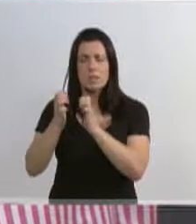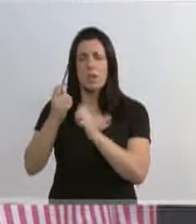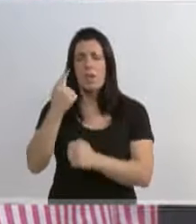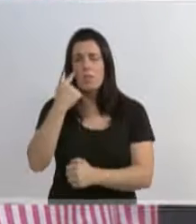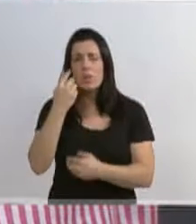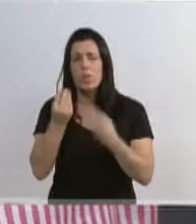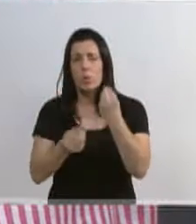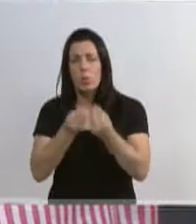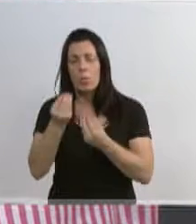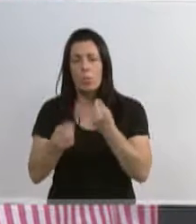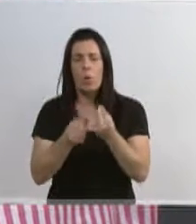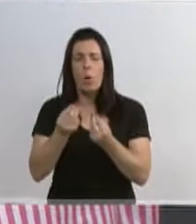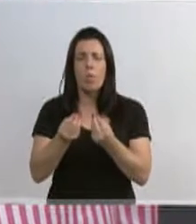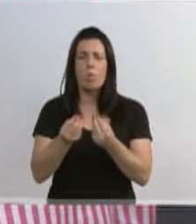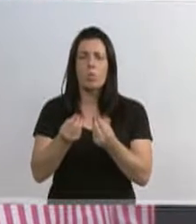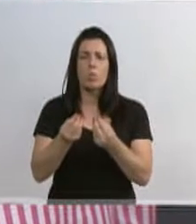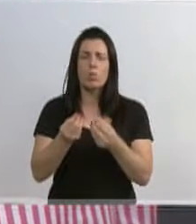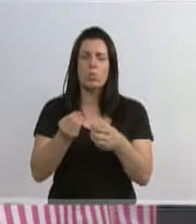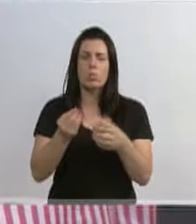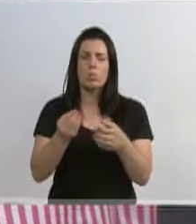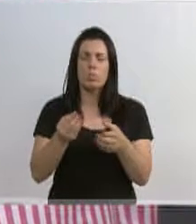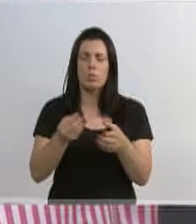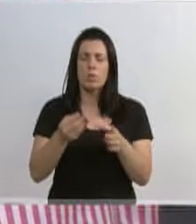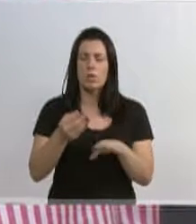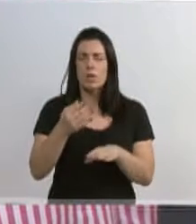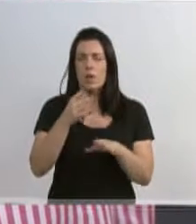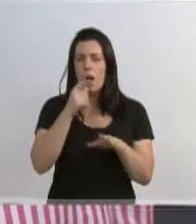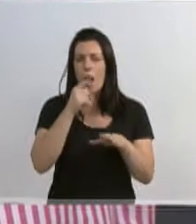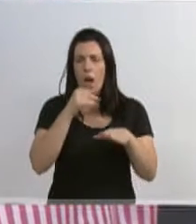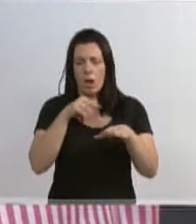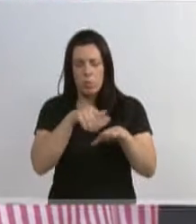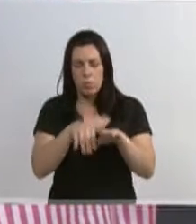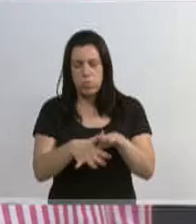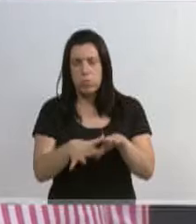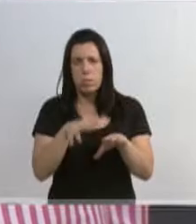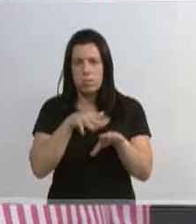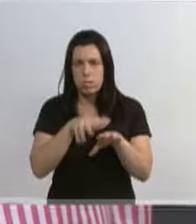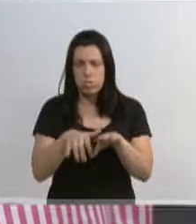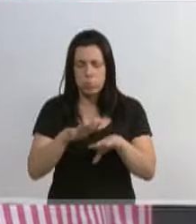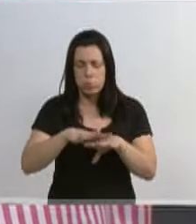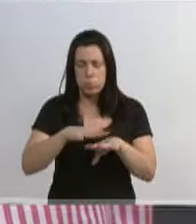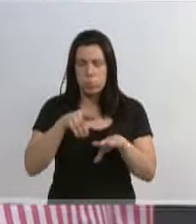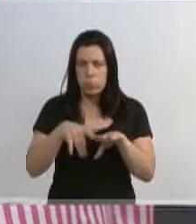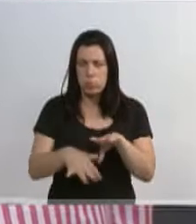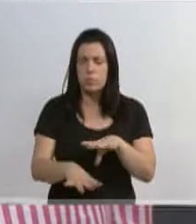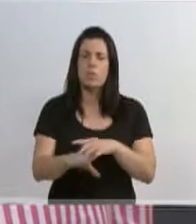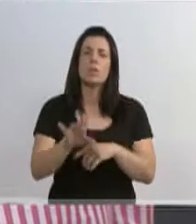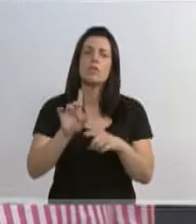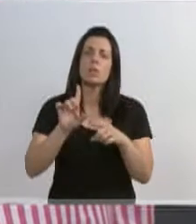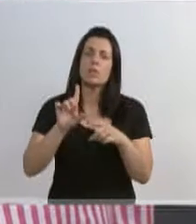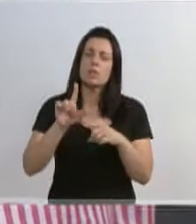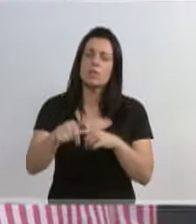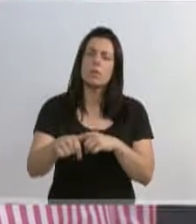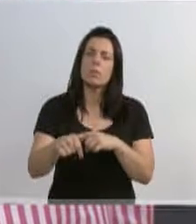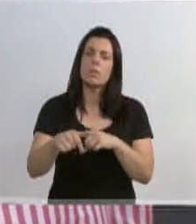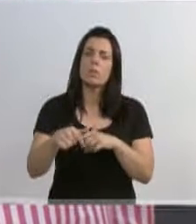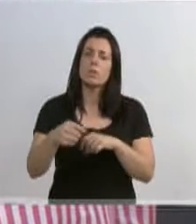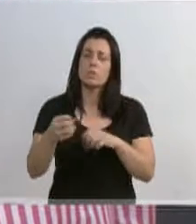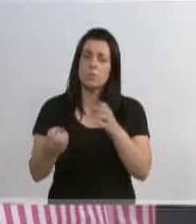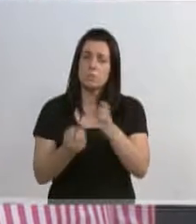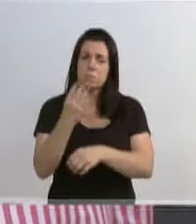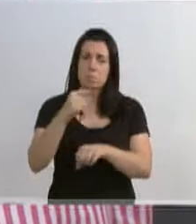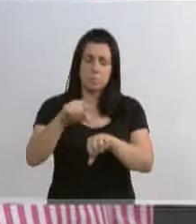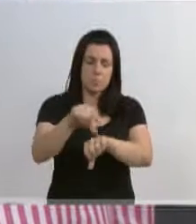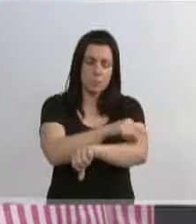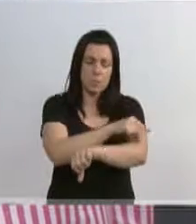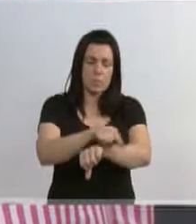verifique a situação das bocas de lobos onde ocorreram as obras. Justificativa. Após a implantação das ciclofaixas